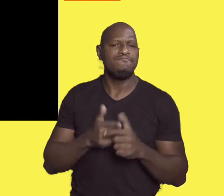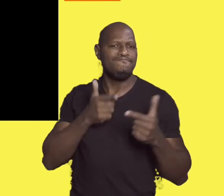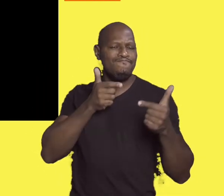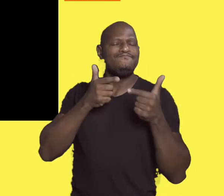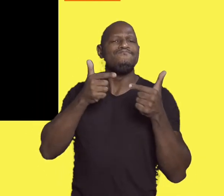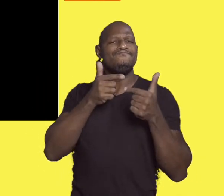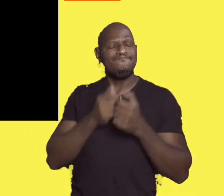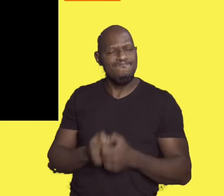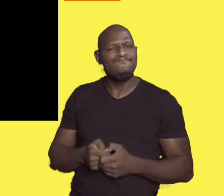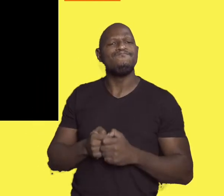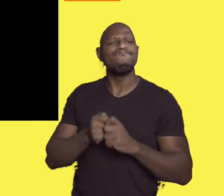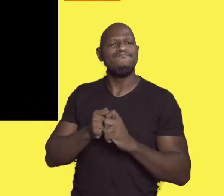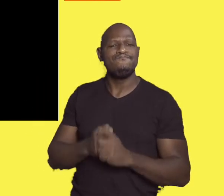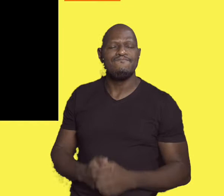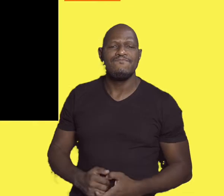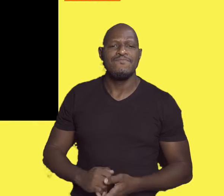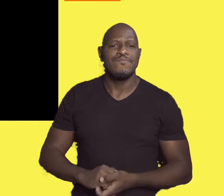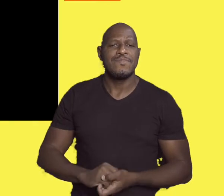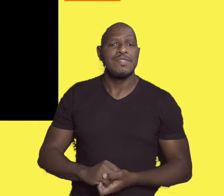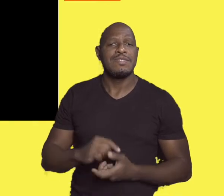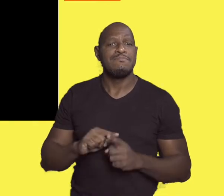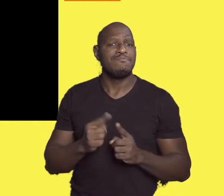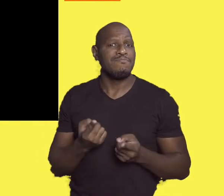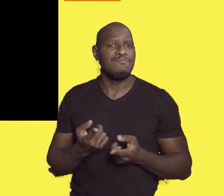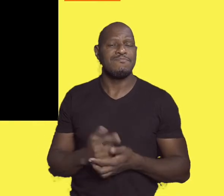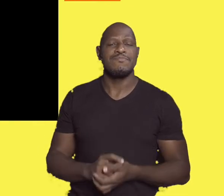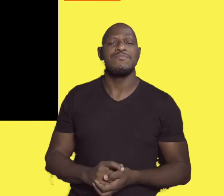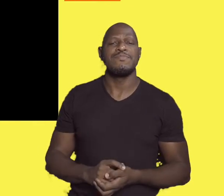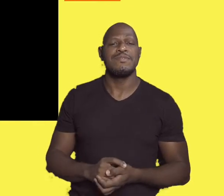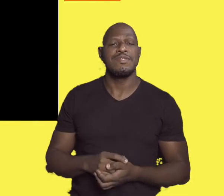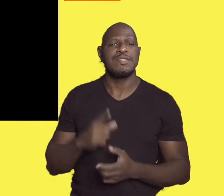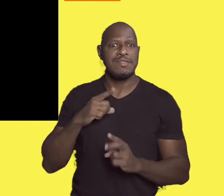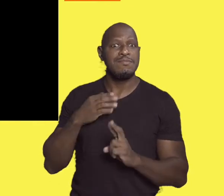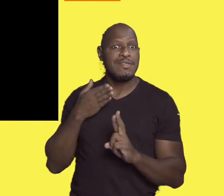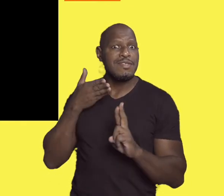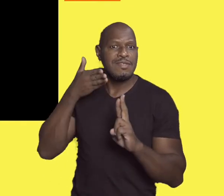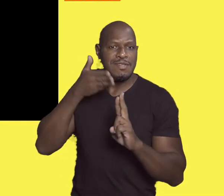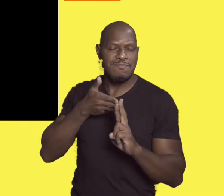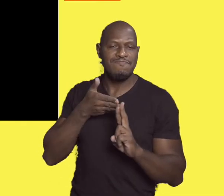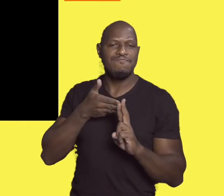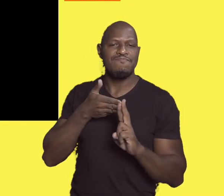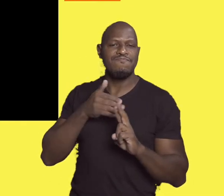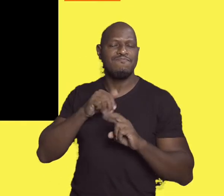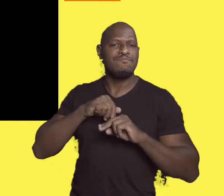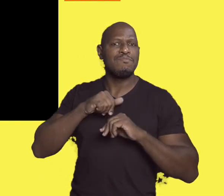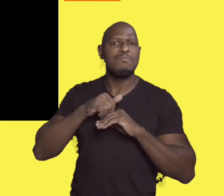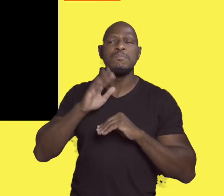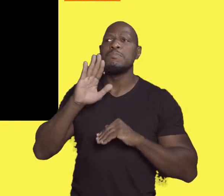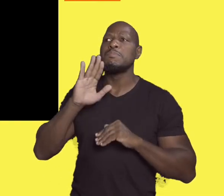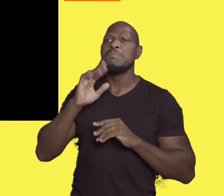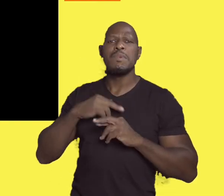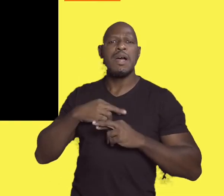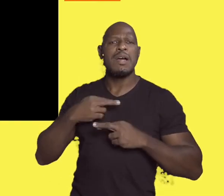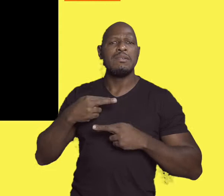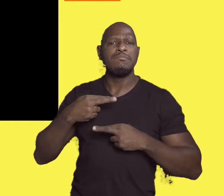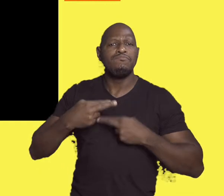arqueira, mas acharam melhor mudar, ter uma referência mais renascentista,